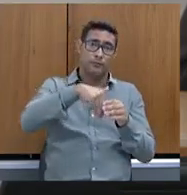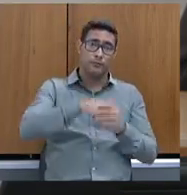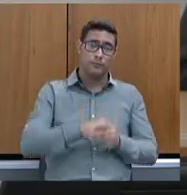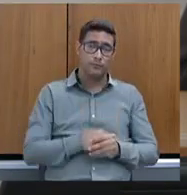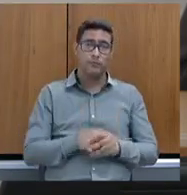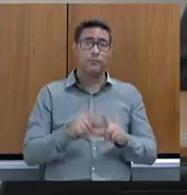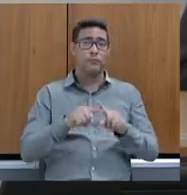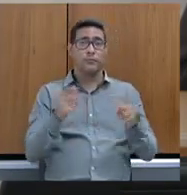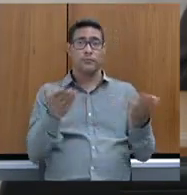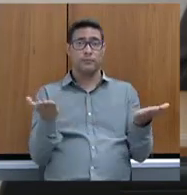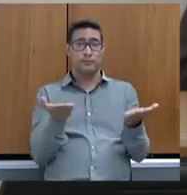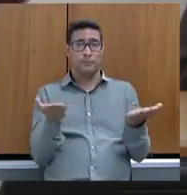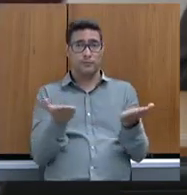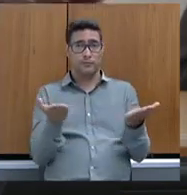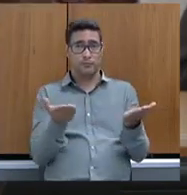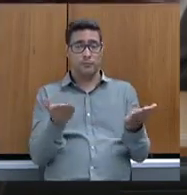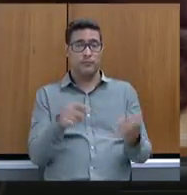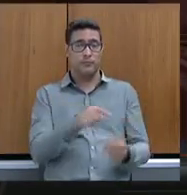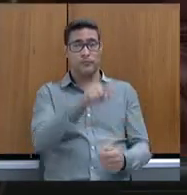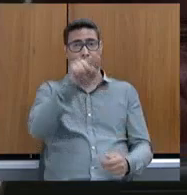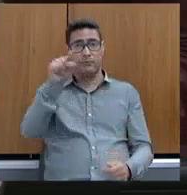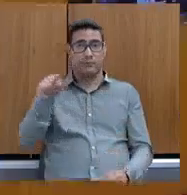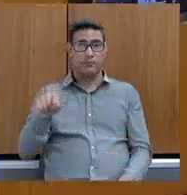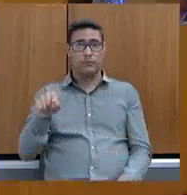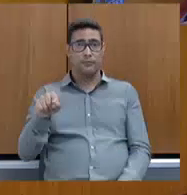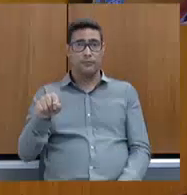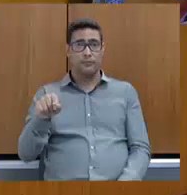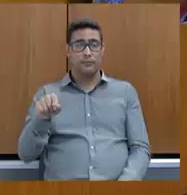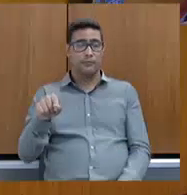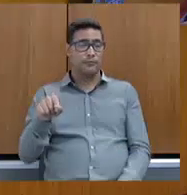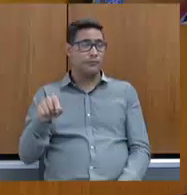a próxima deputada escrita deputada